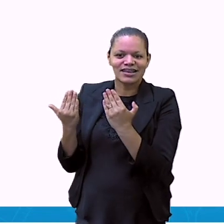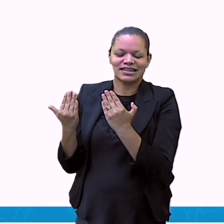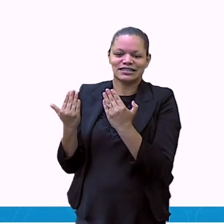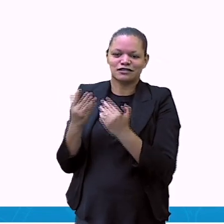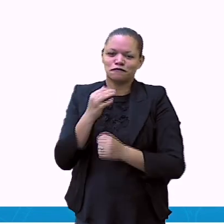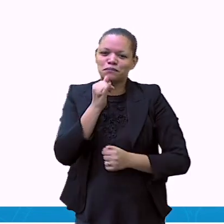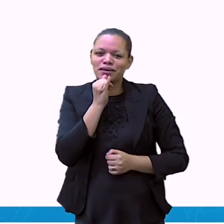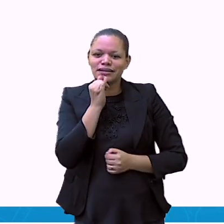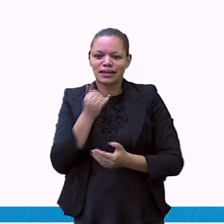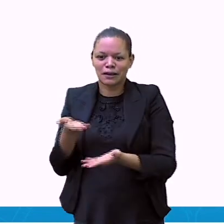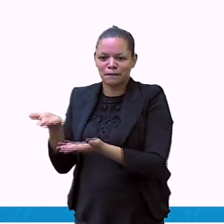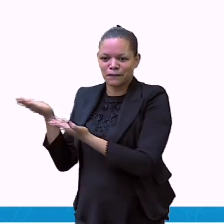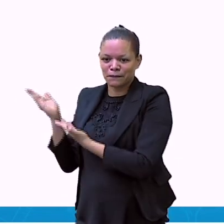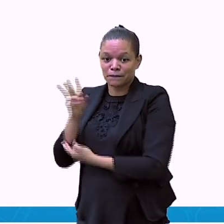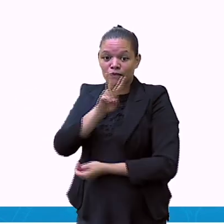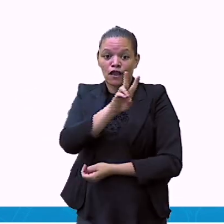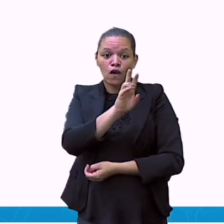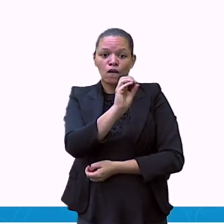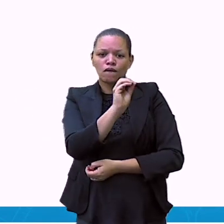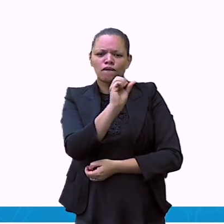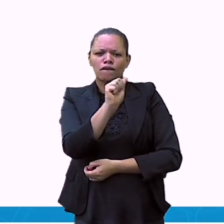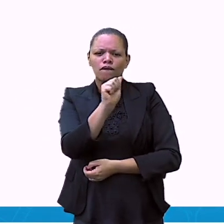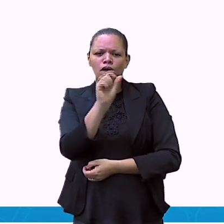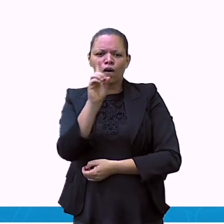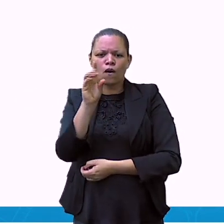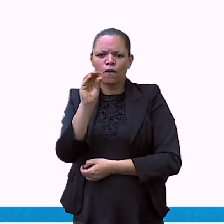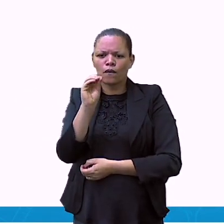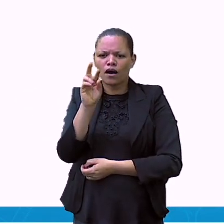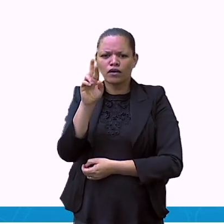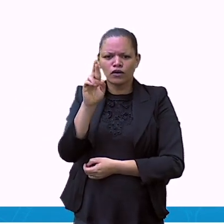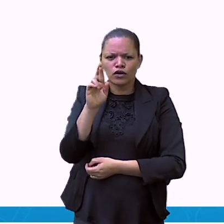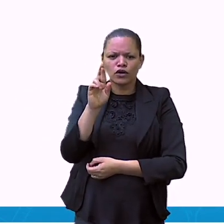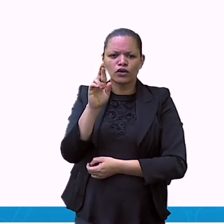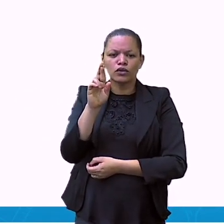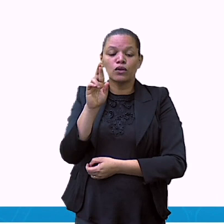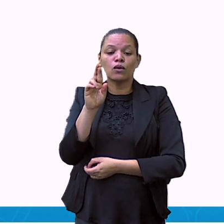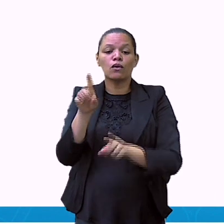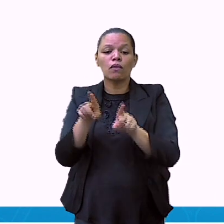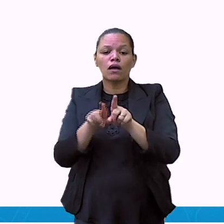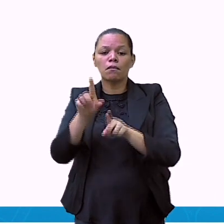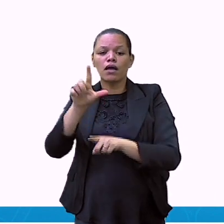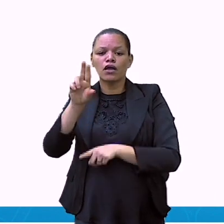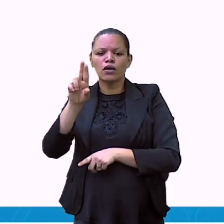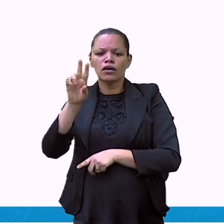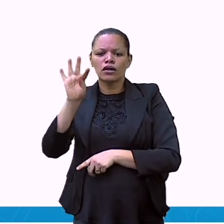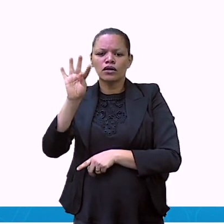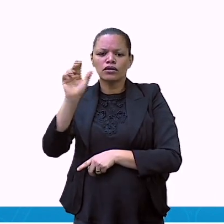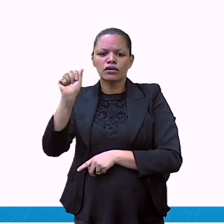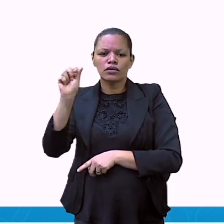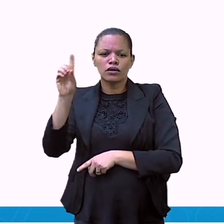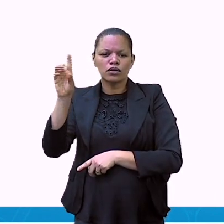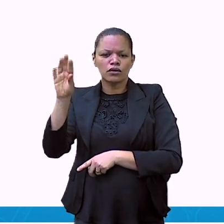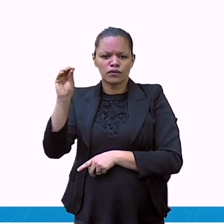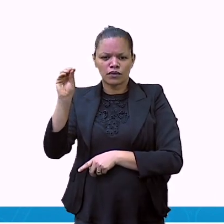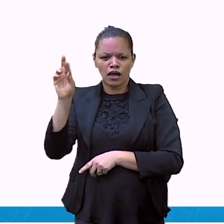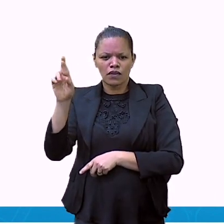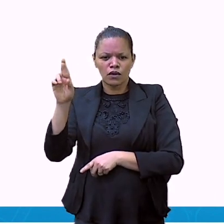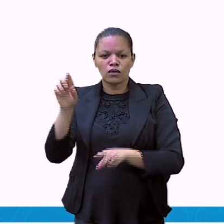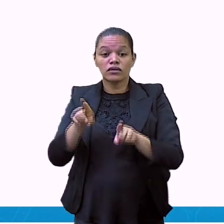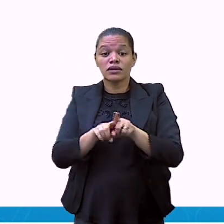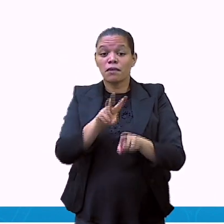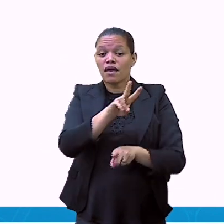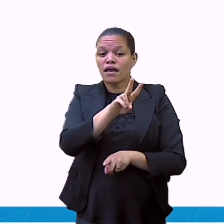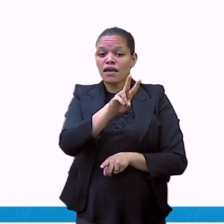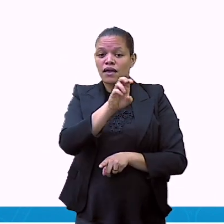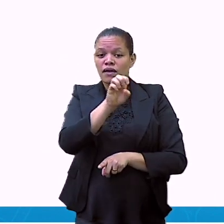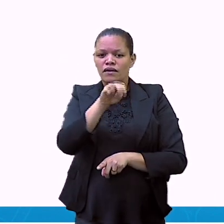palavra lutador, vencedor, goleador e mi com a palavra sim. Agora é